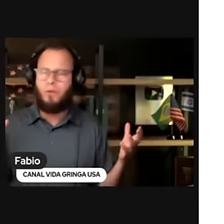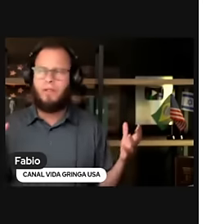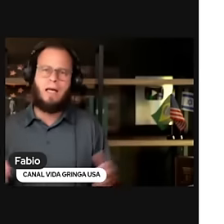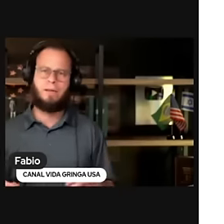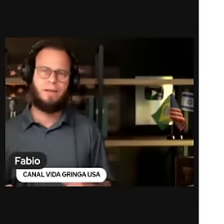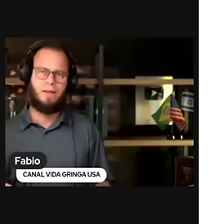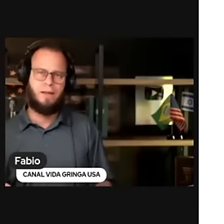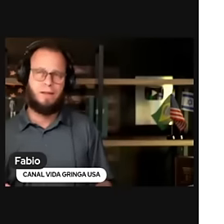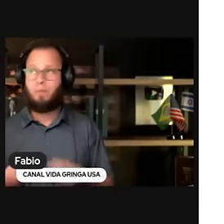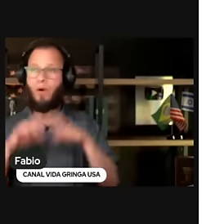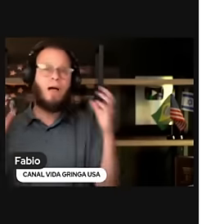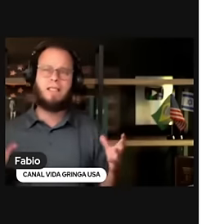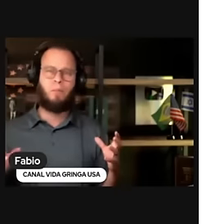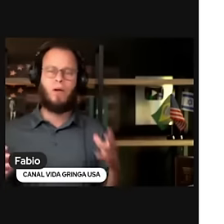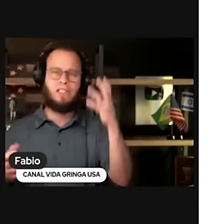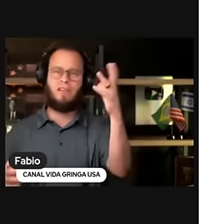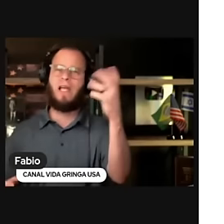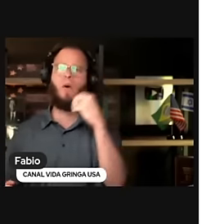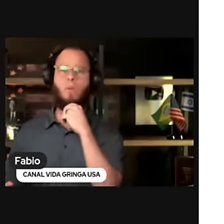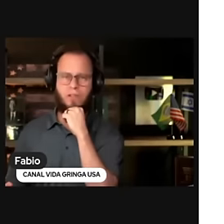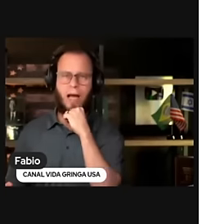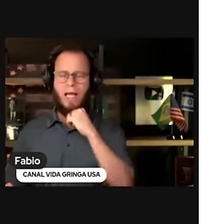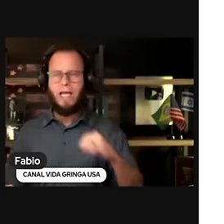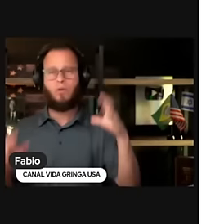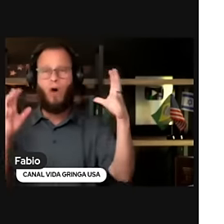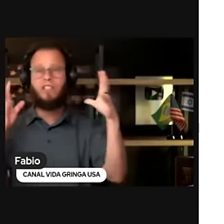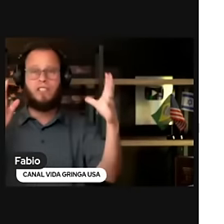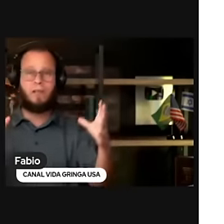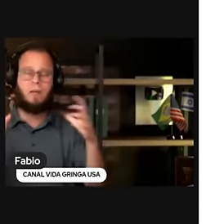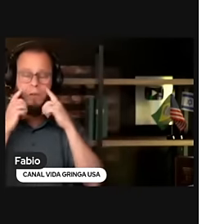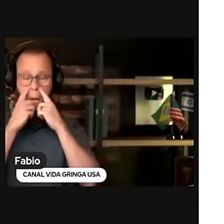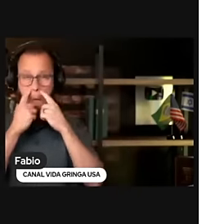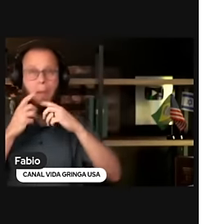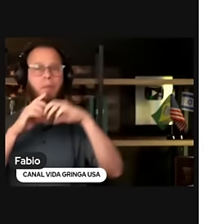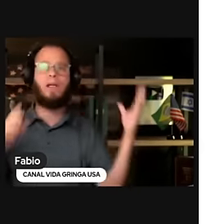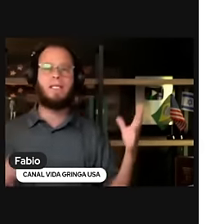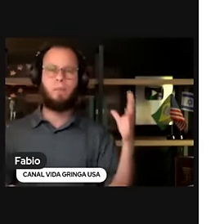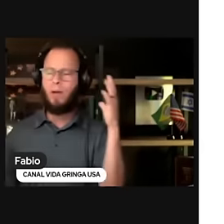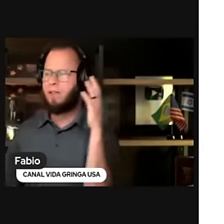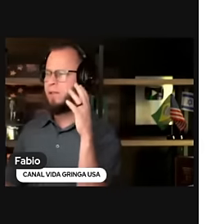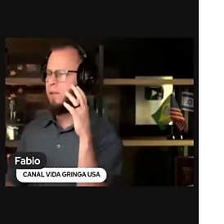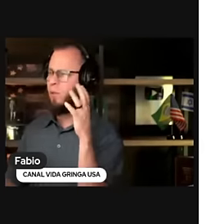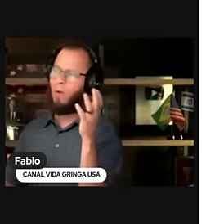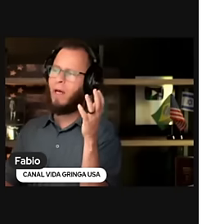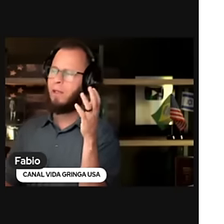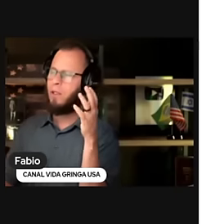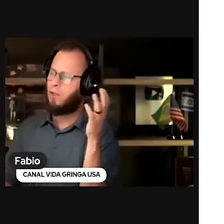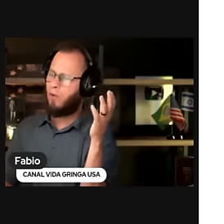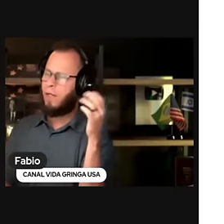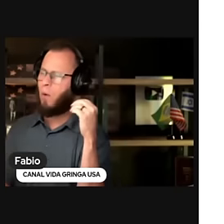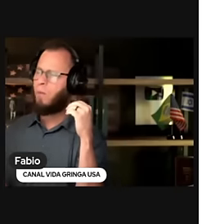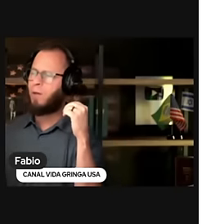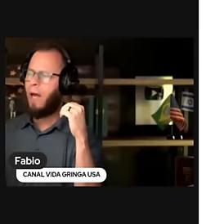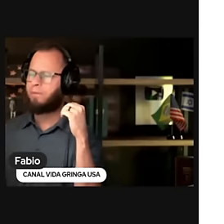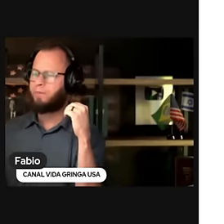não mudou nada na pior das hipóteses vai ficar igual como está então nós já estamos na pior das hipóteses então agora só